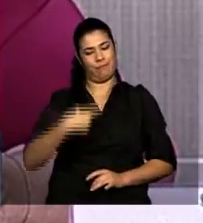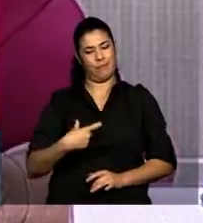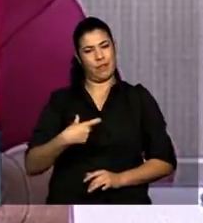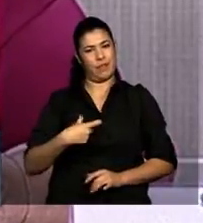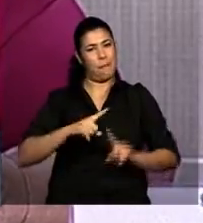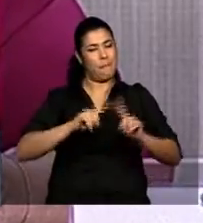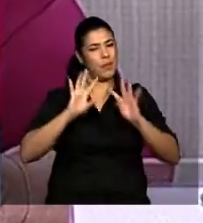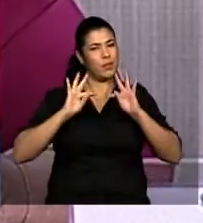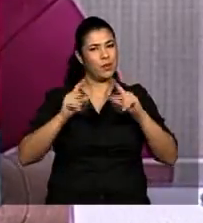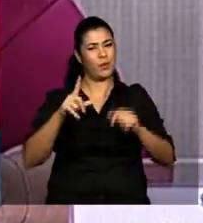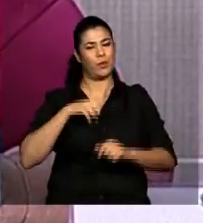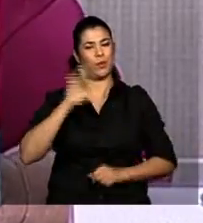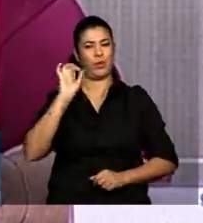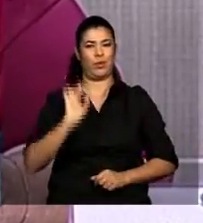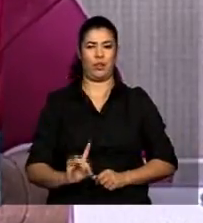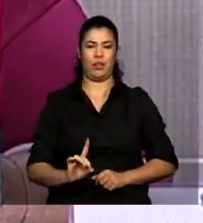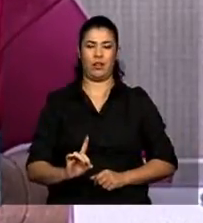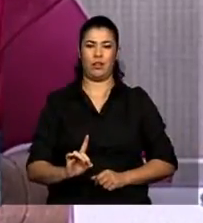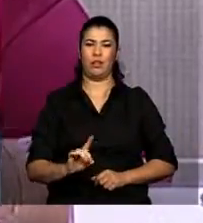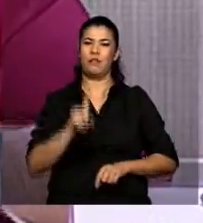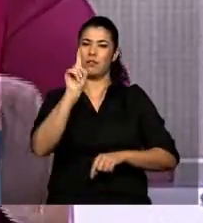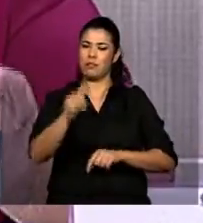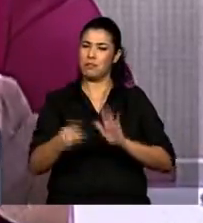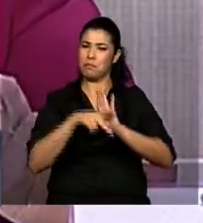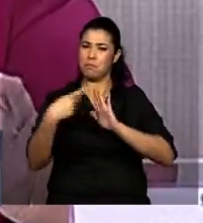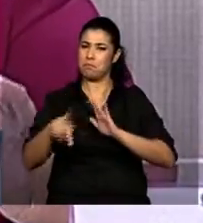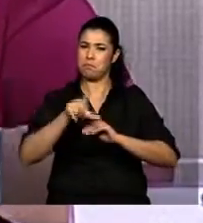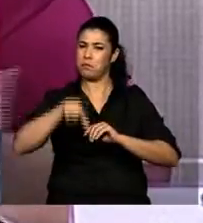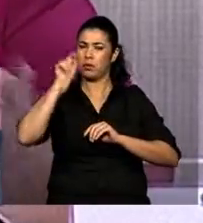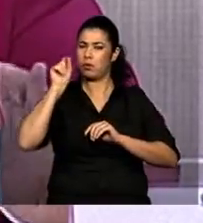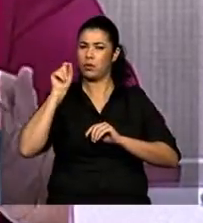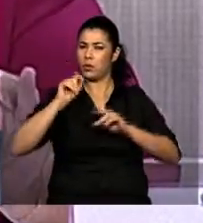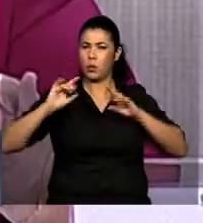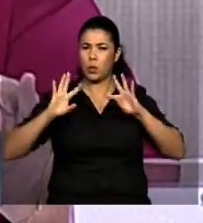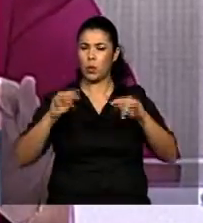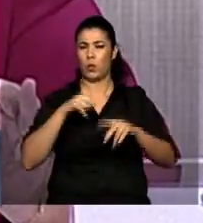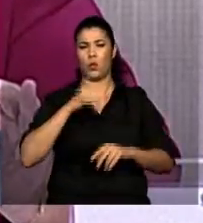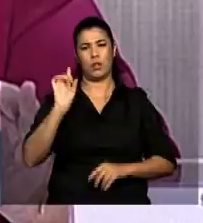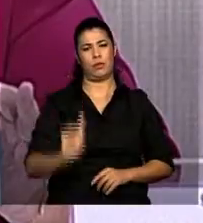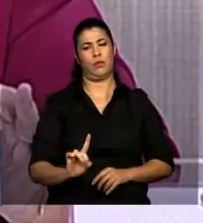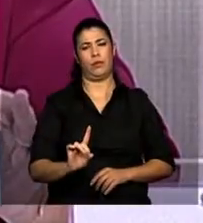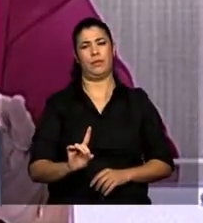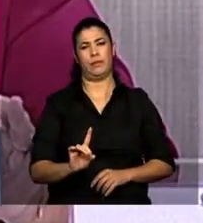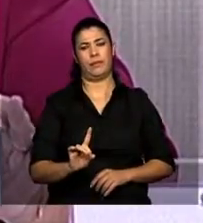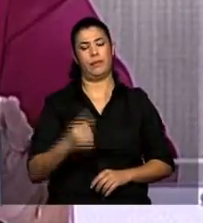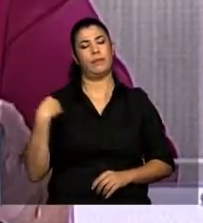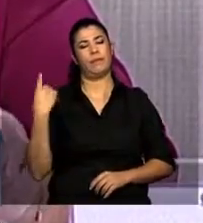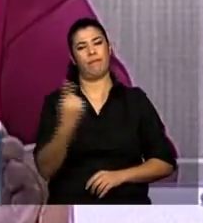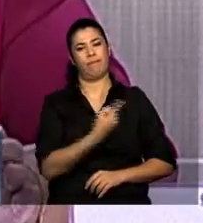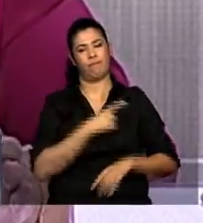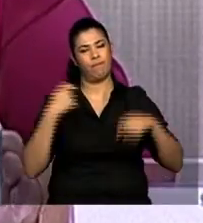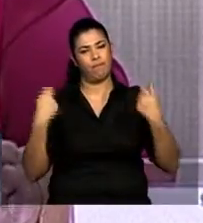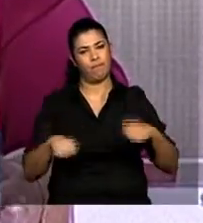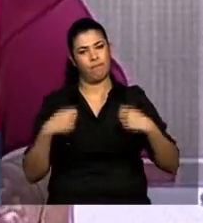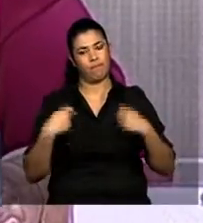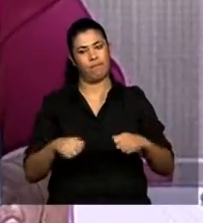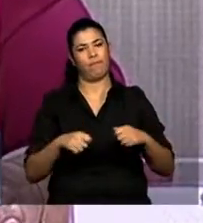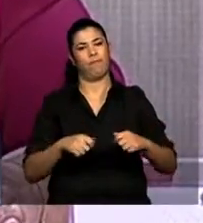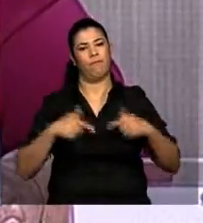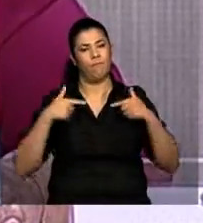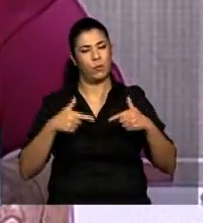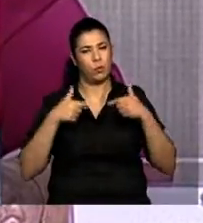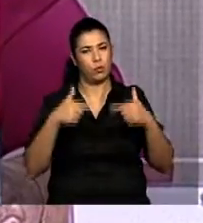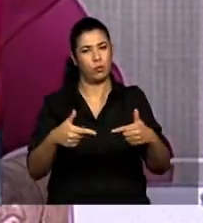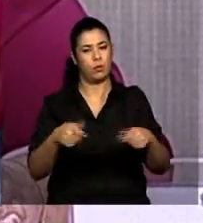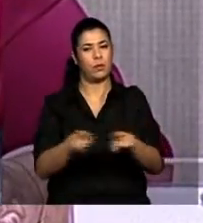têm direito de ser o que são. Todos têm. Todos têm esse direito. E nós precisamos trabalhar, né, para